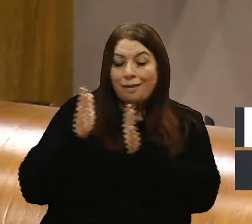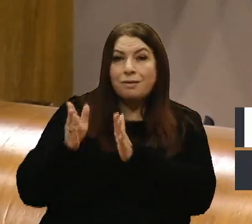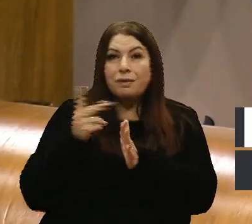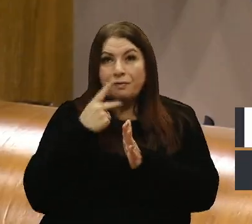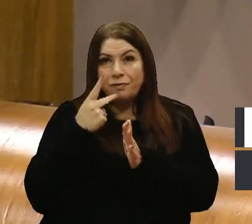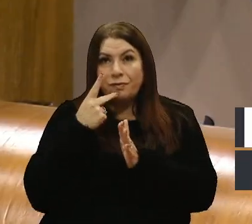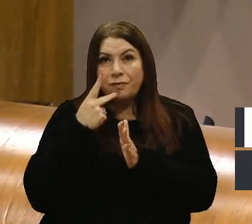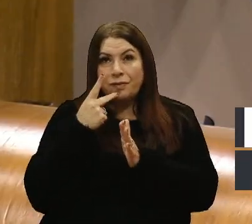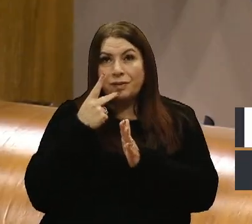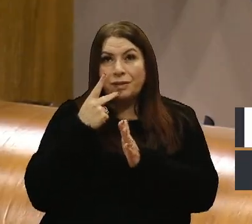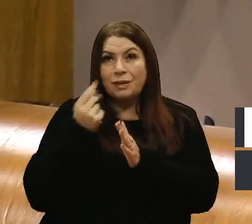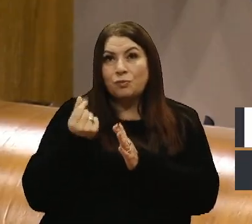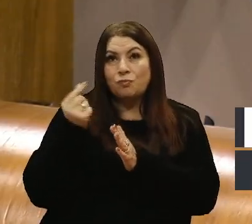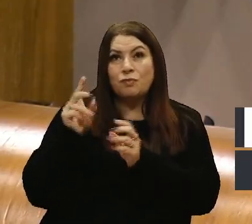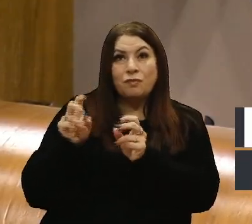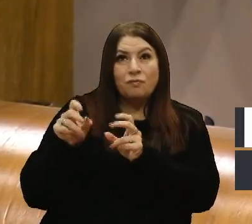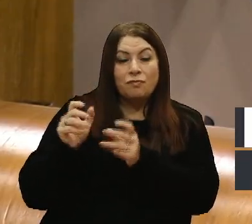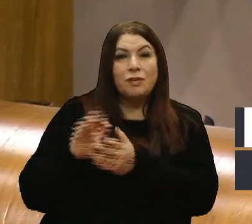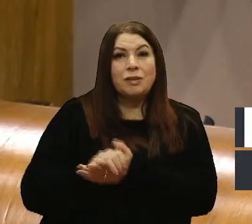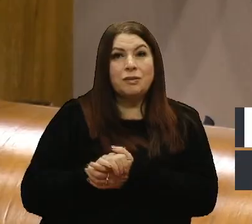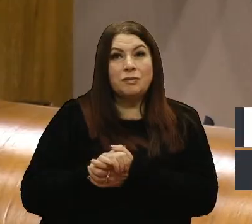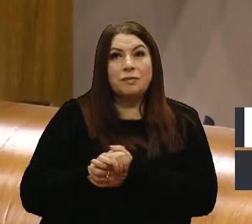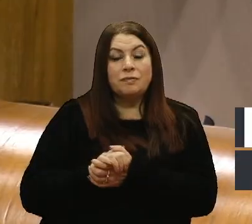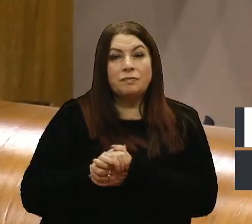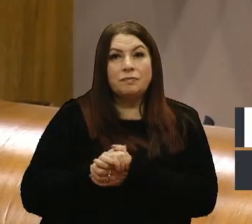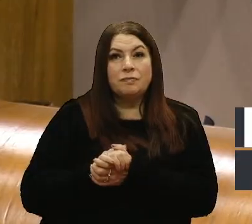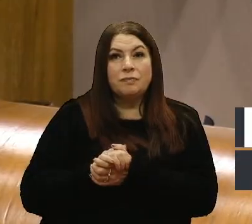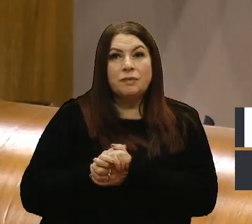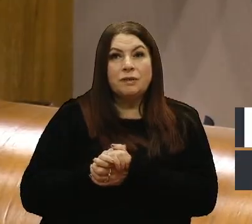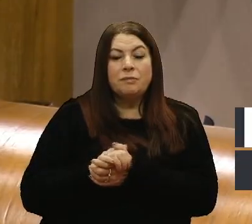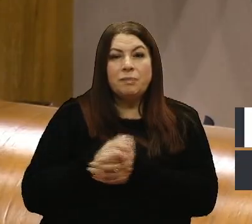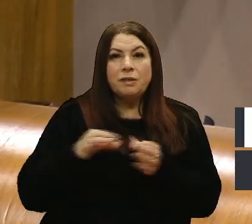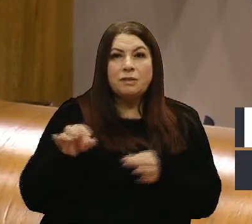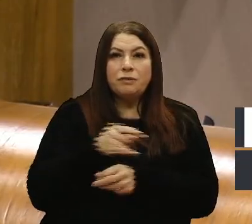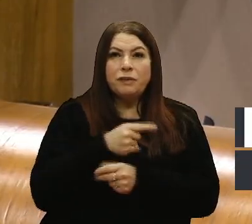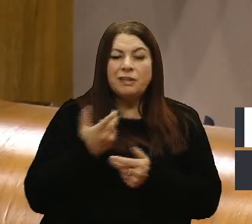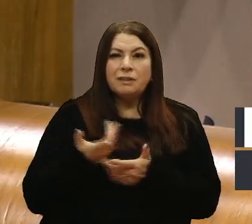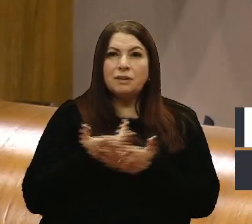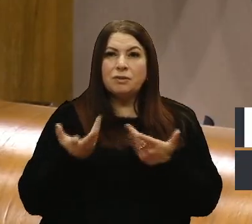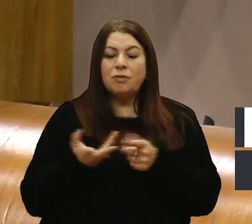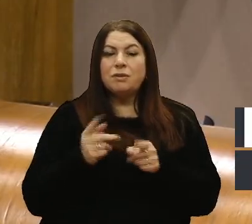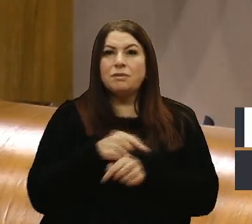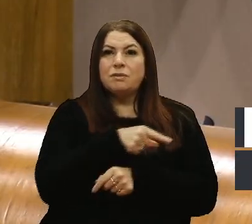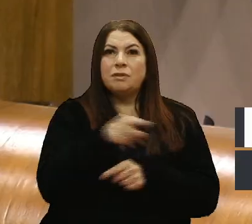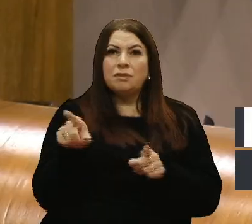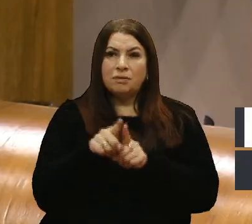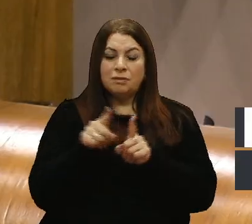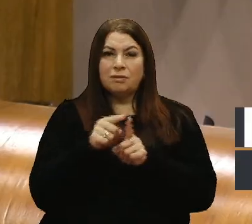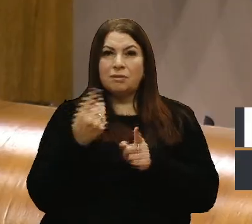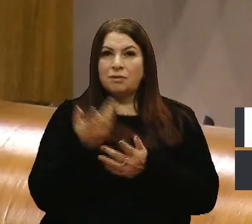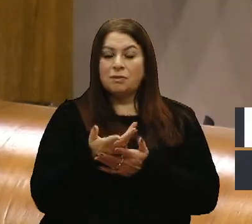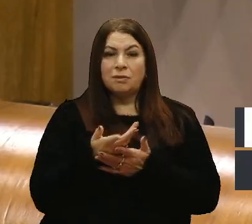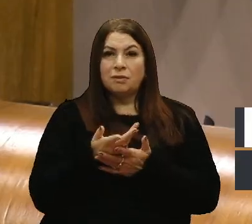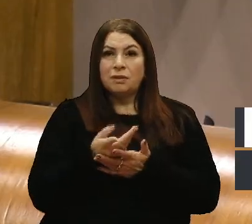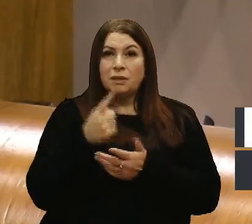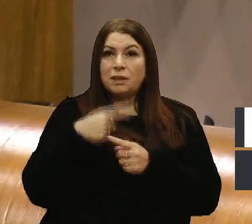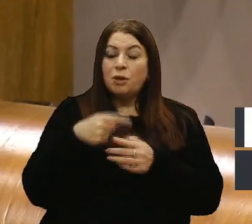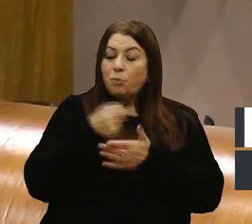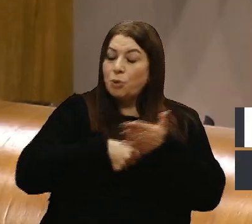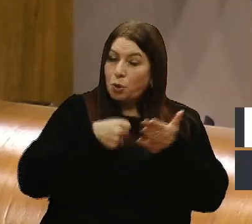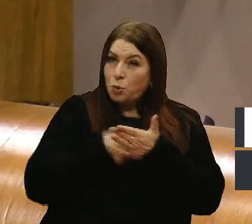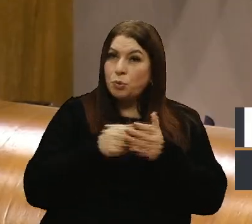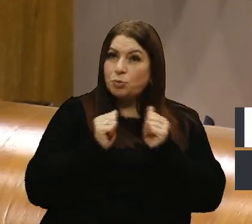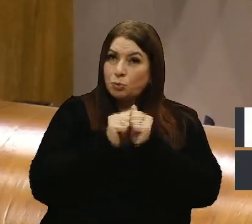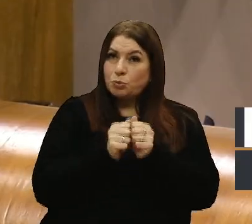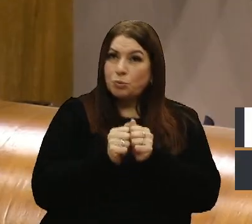falou, que é a parte monetária, né? Então, com certeza, eu me junto à senhora nessa luta, porque é uma luta de